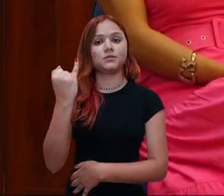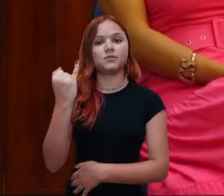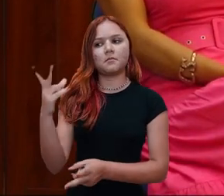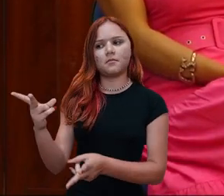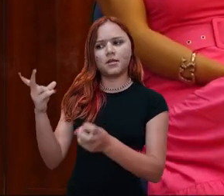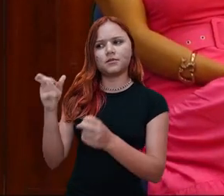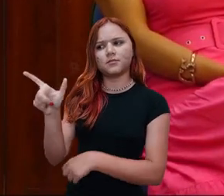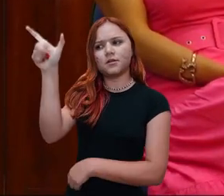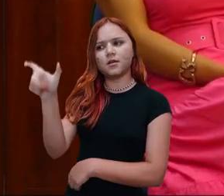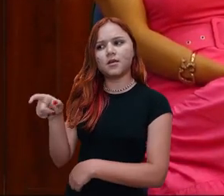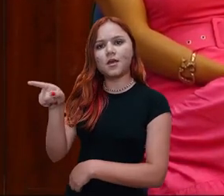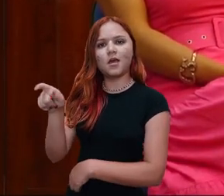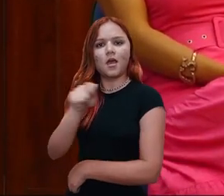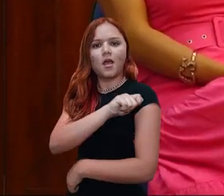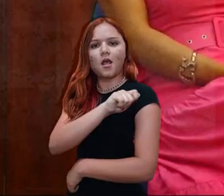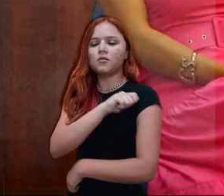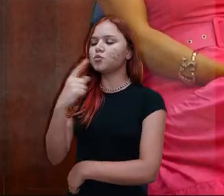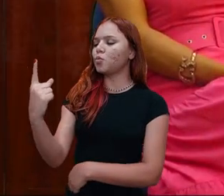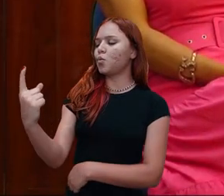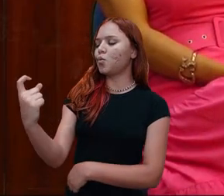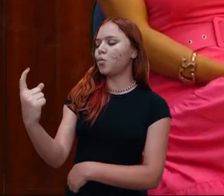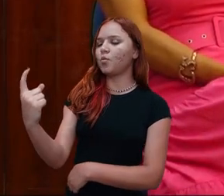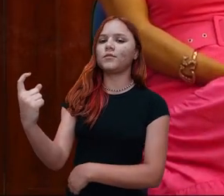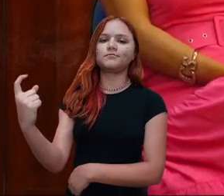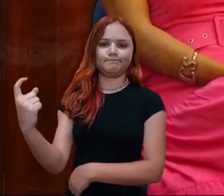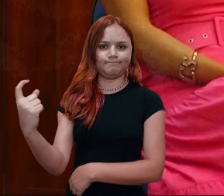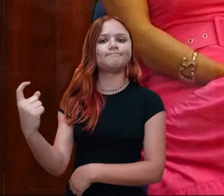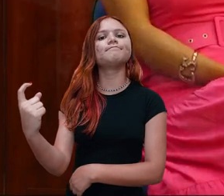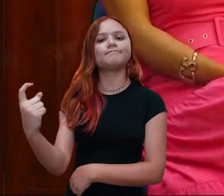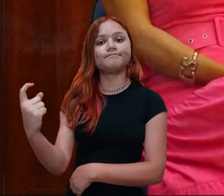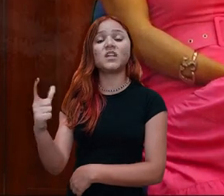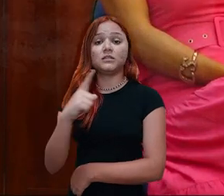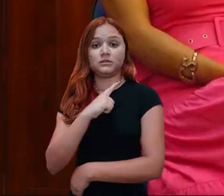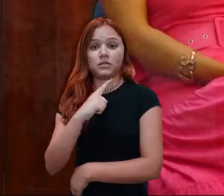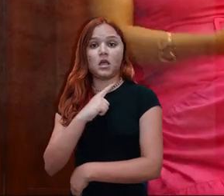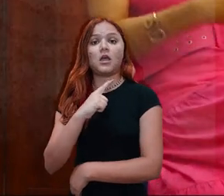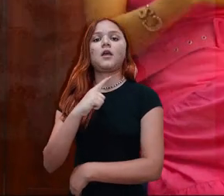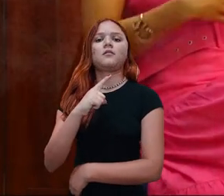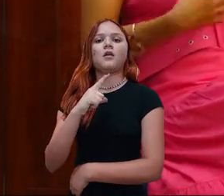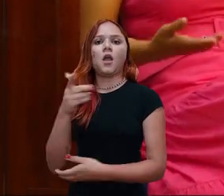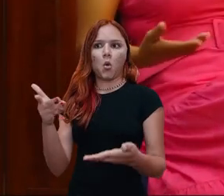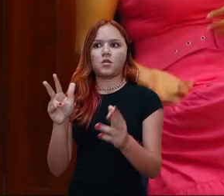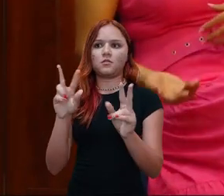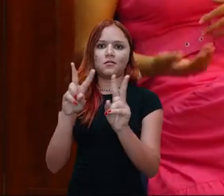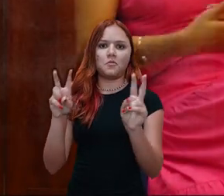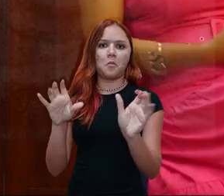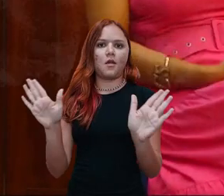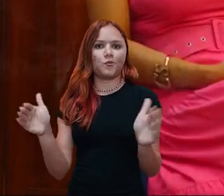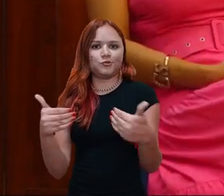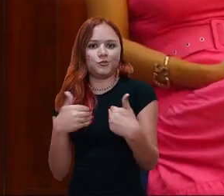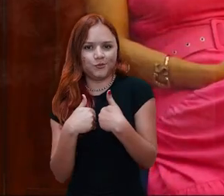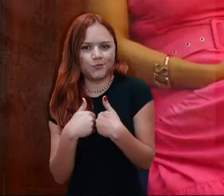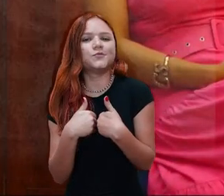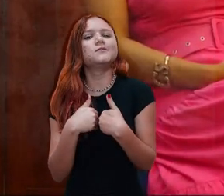aquele aluno como um ser único. Ele é único, apesar se tratando como a gente está tratando do